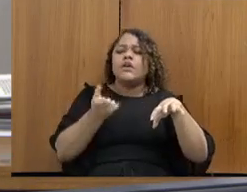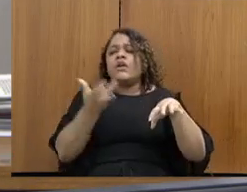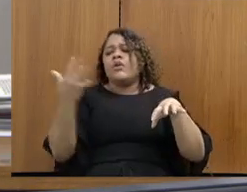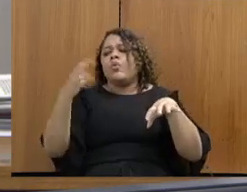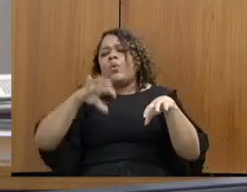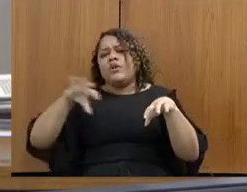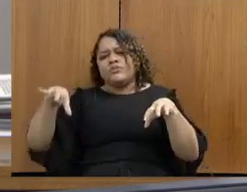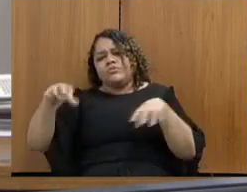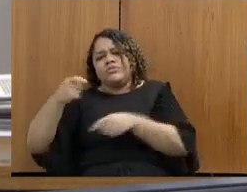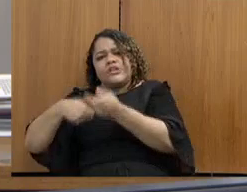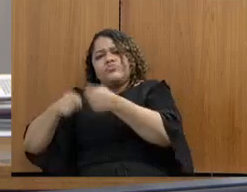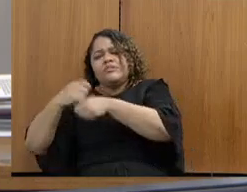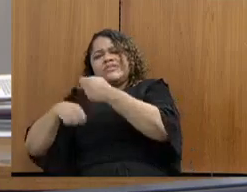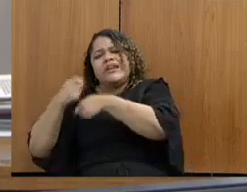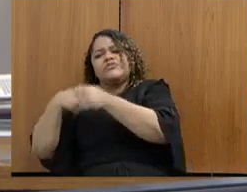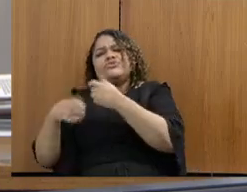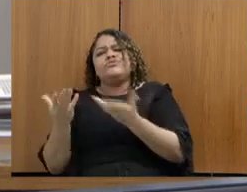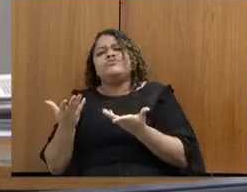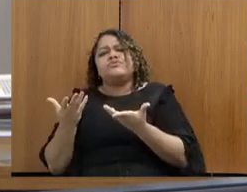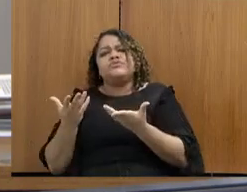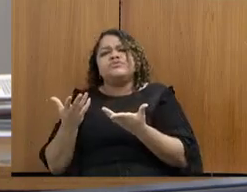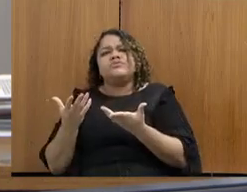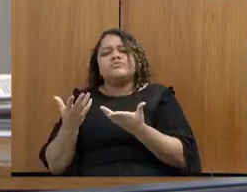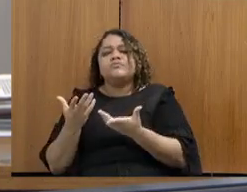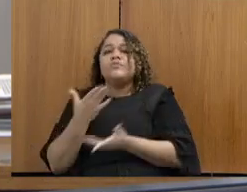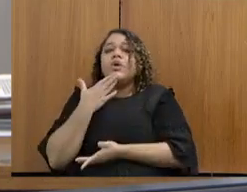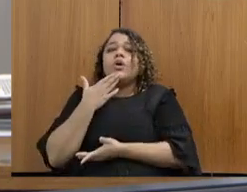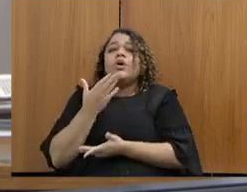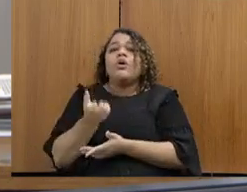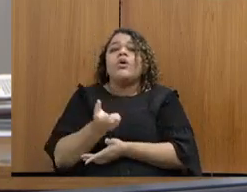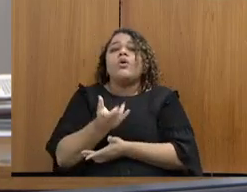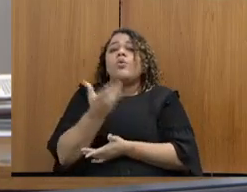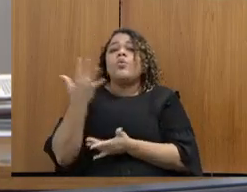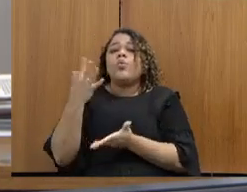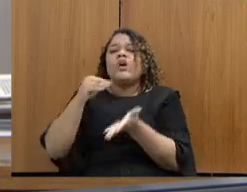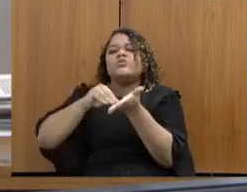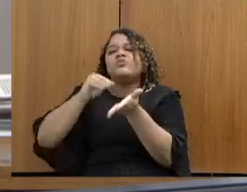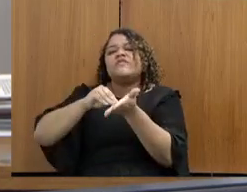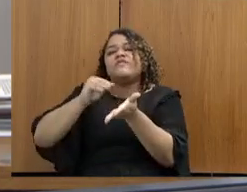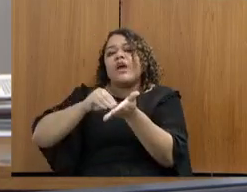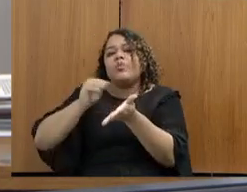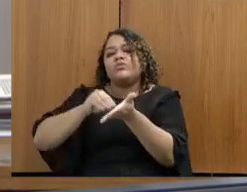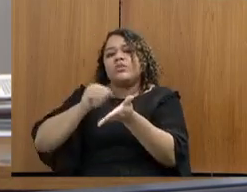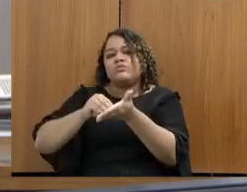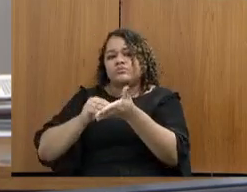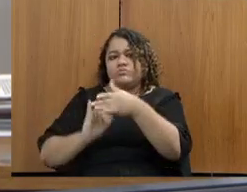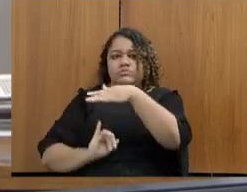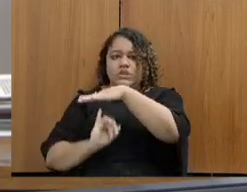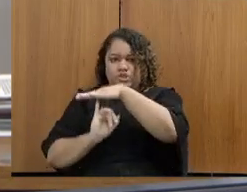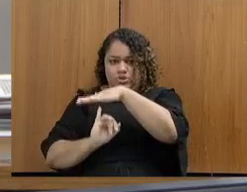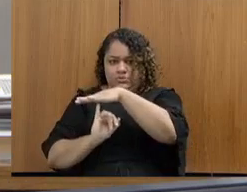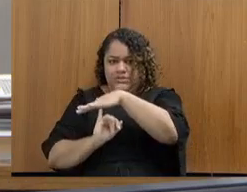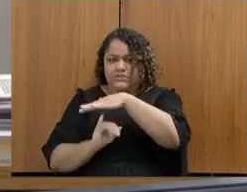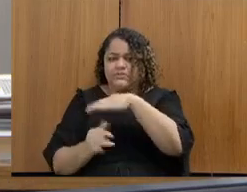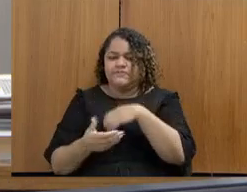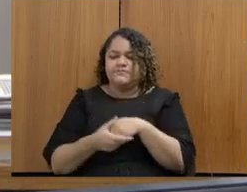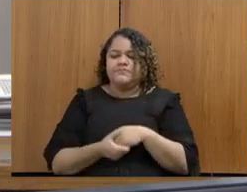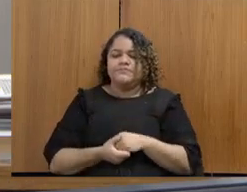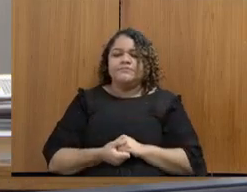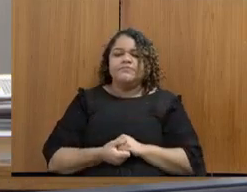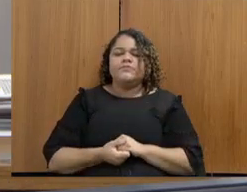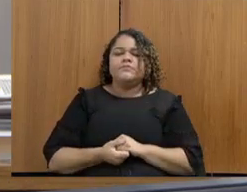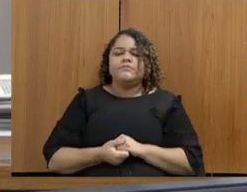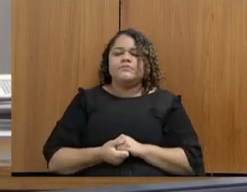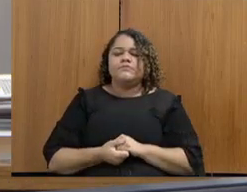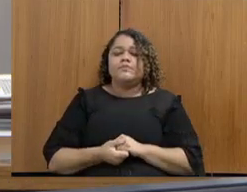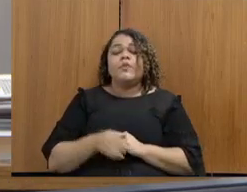quantos administrativos Qual o déficit atual de servidores da instituição Outro ponto que é muito comum e a gente vem